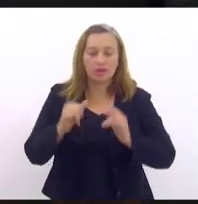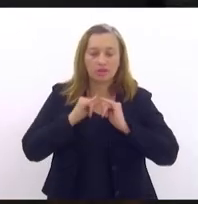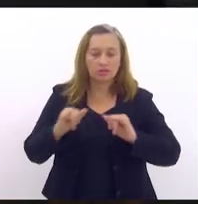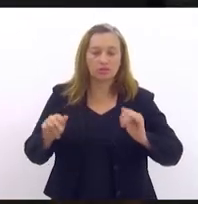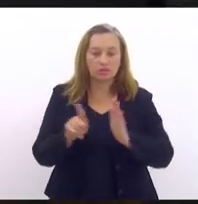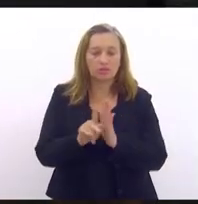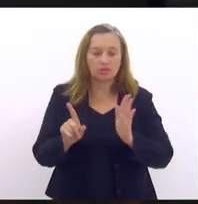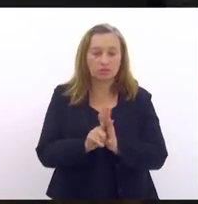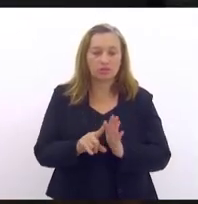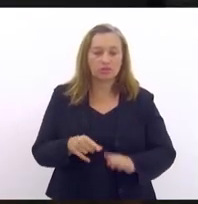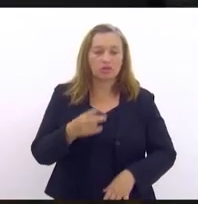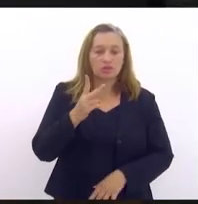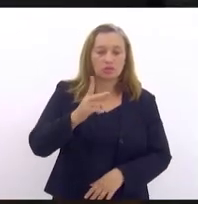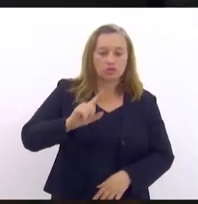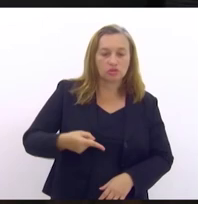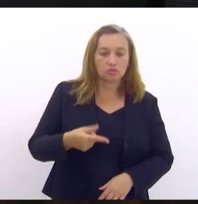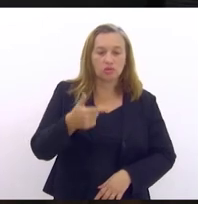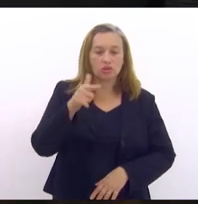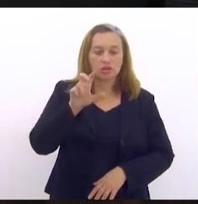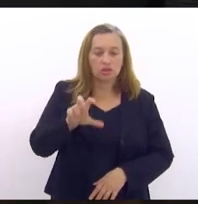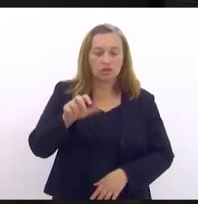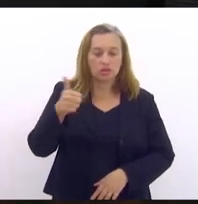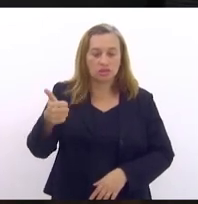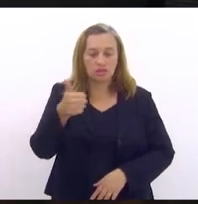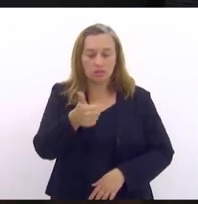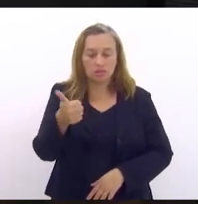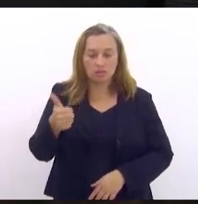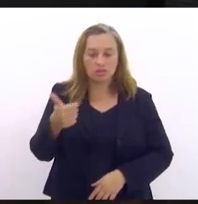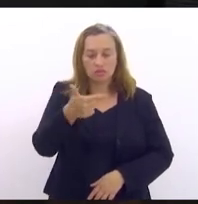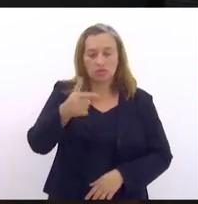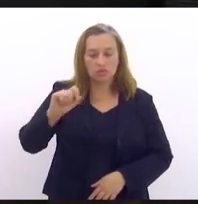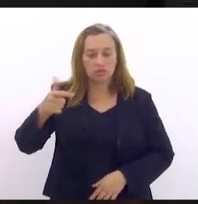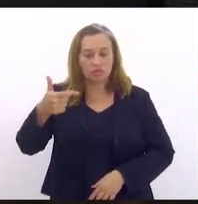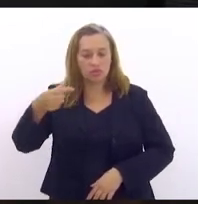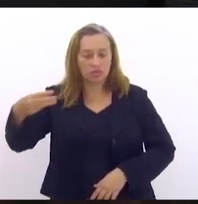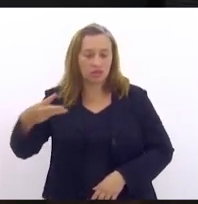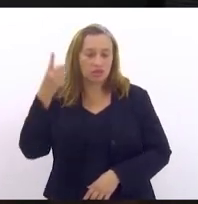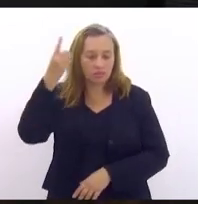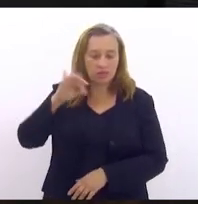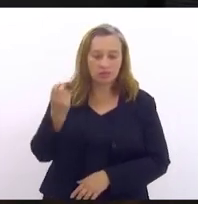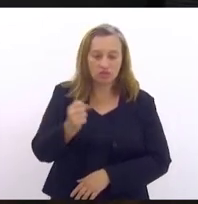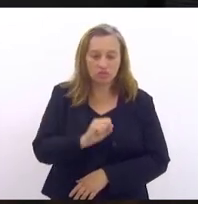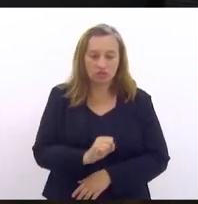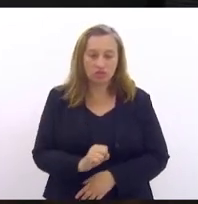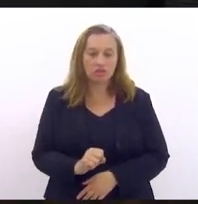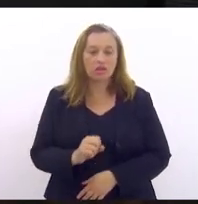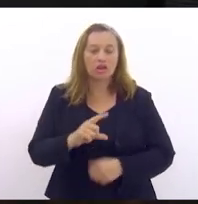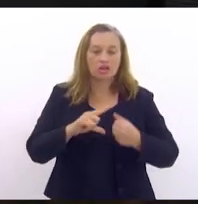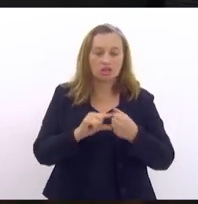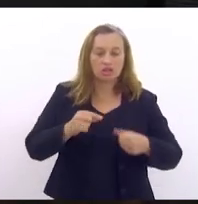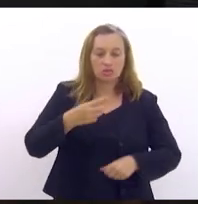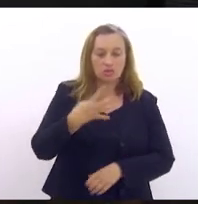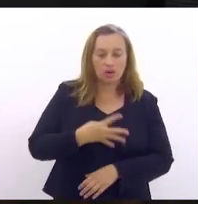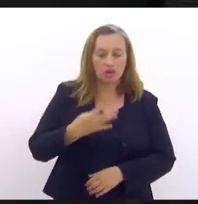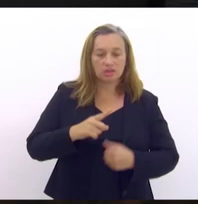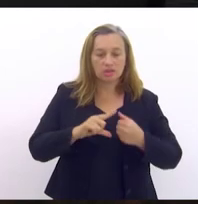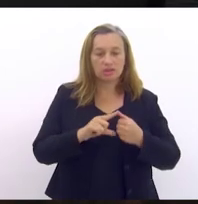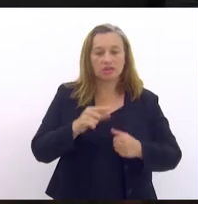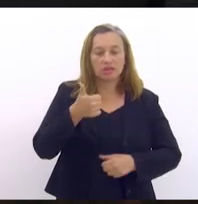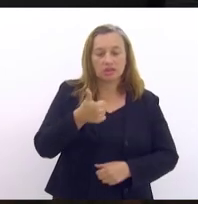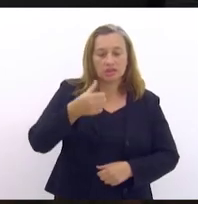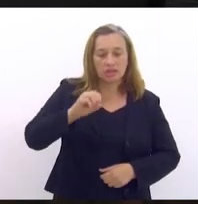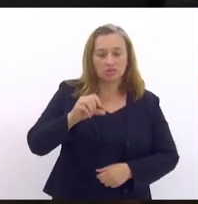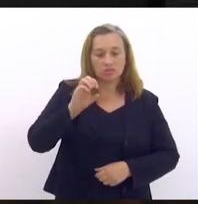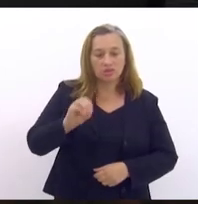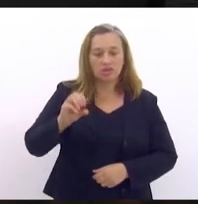Anuncio o projeto de lei número 2511/2023, de autoria do deputado Chico Machado, que revoga o artigo 4º da lei número